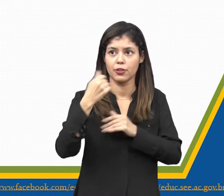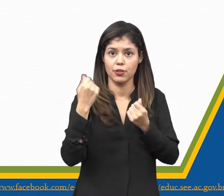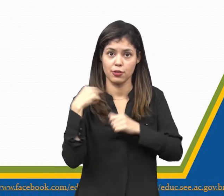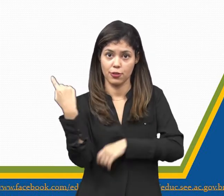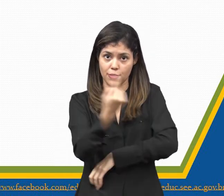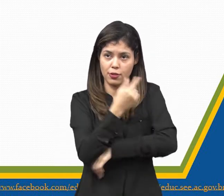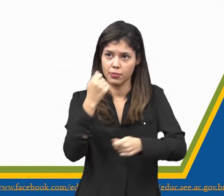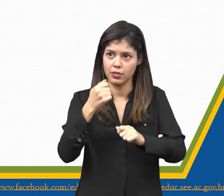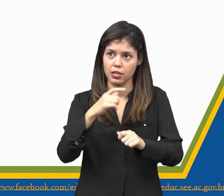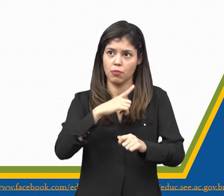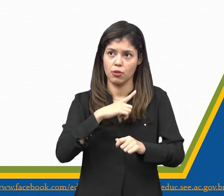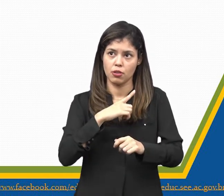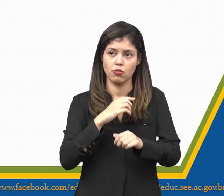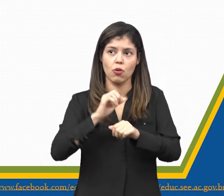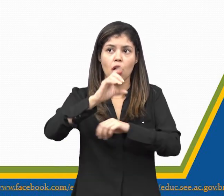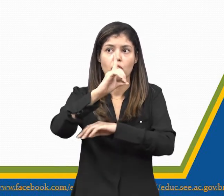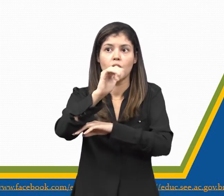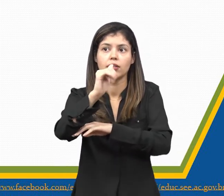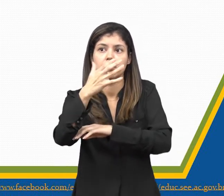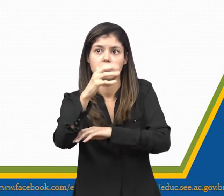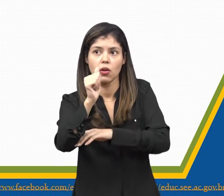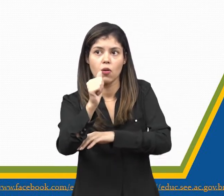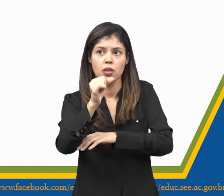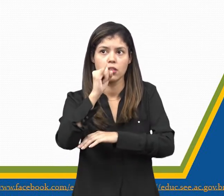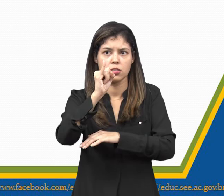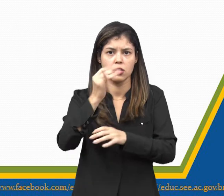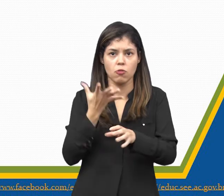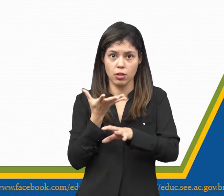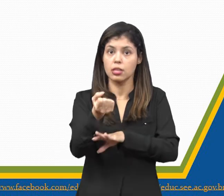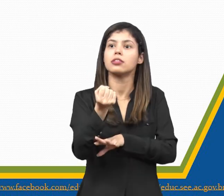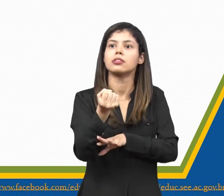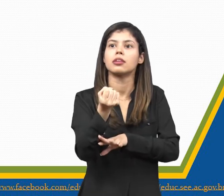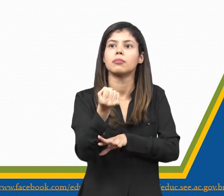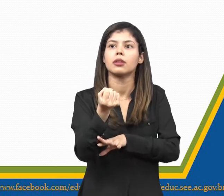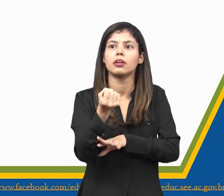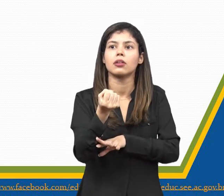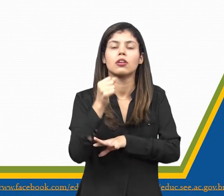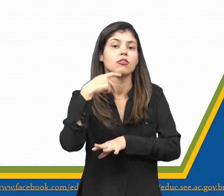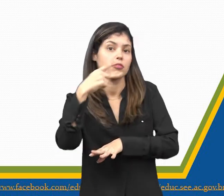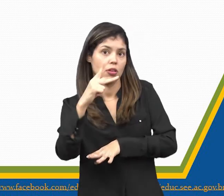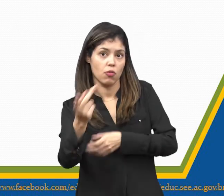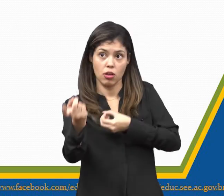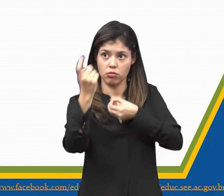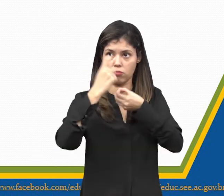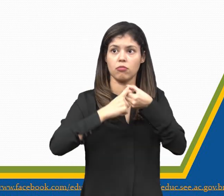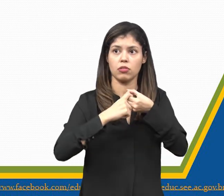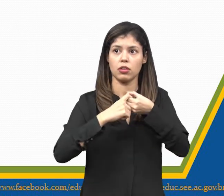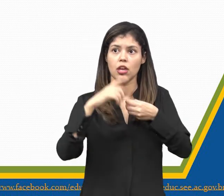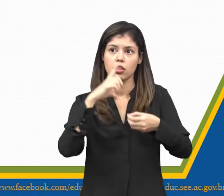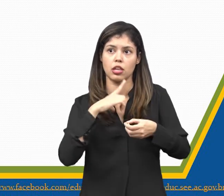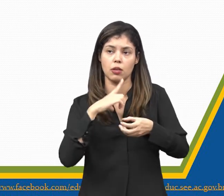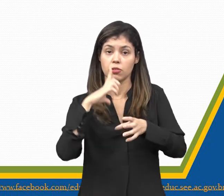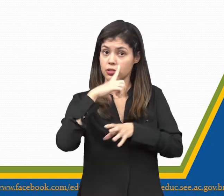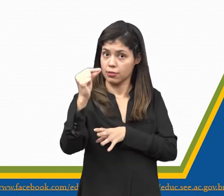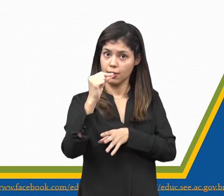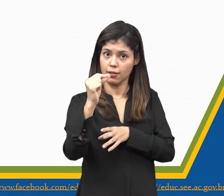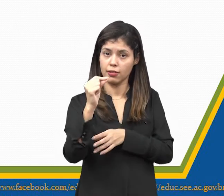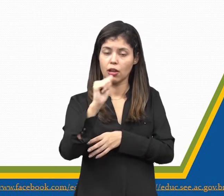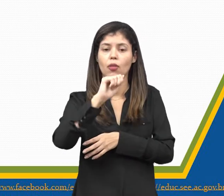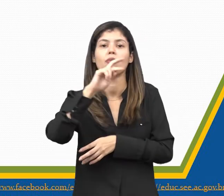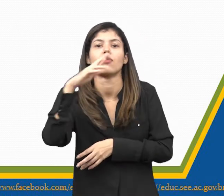doações. Se não percebermos, se não recebermos seu retorno, teremos que sair do